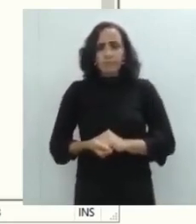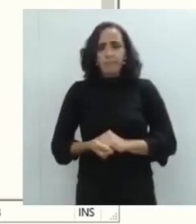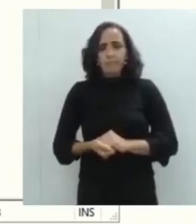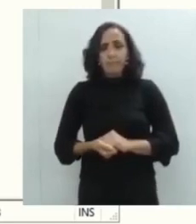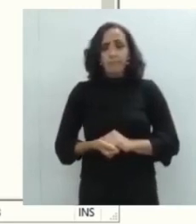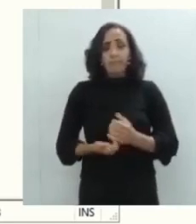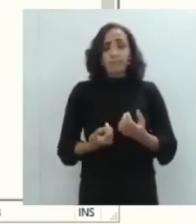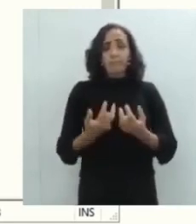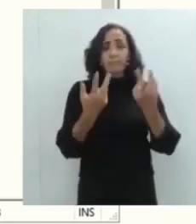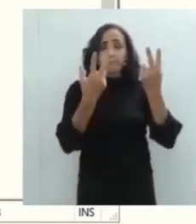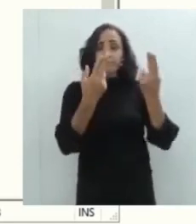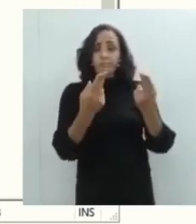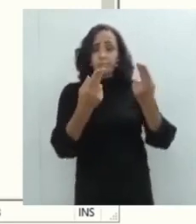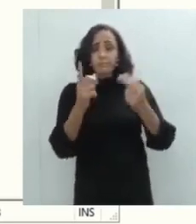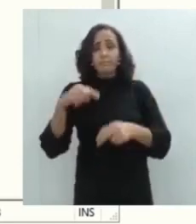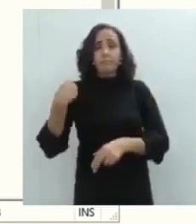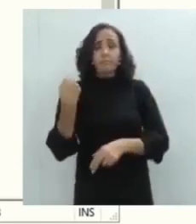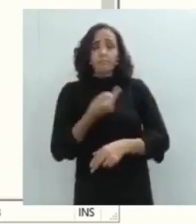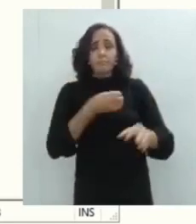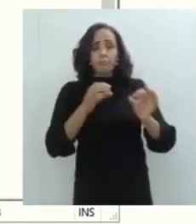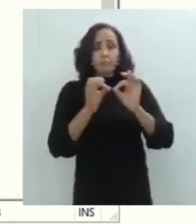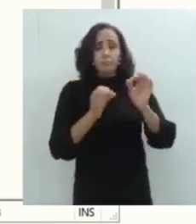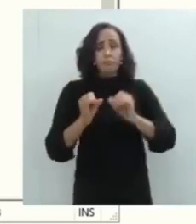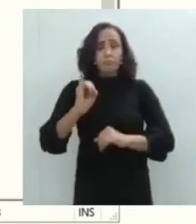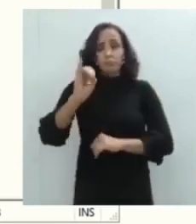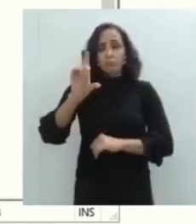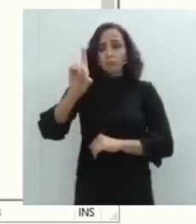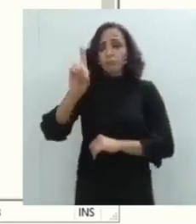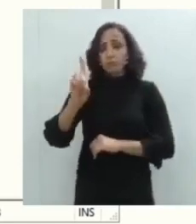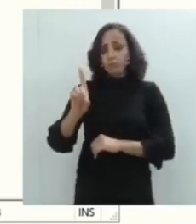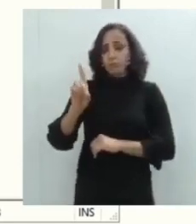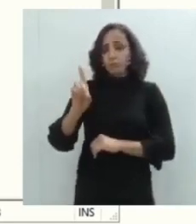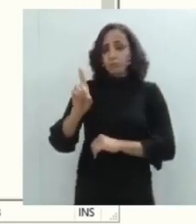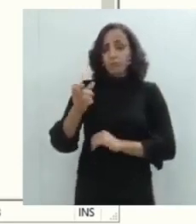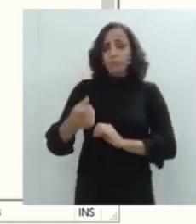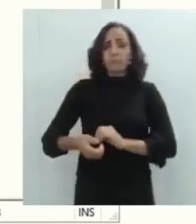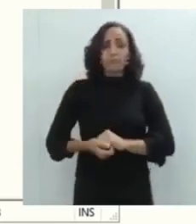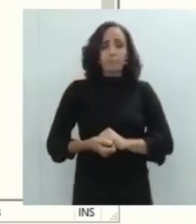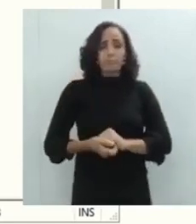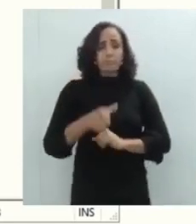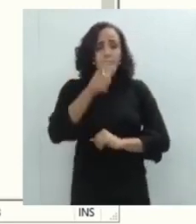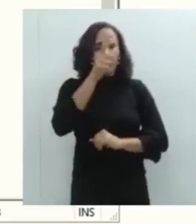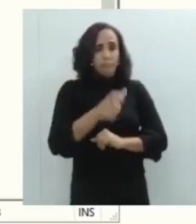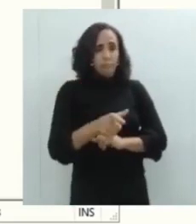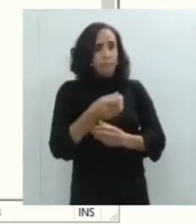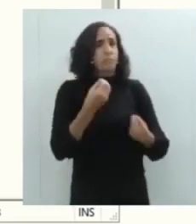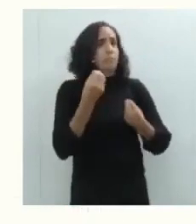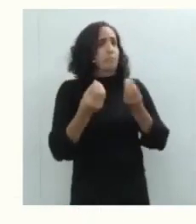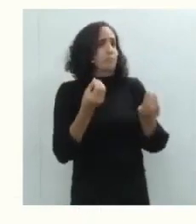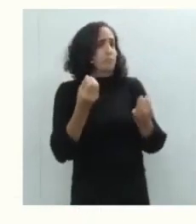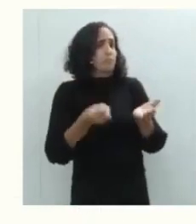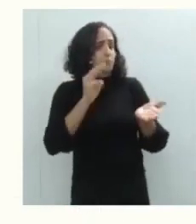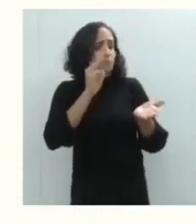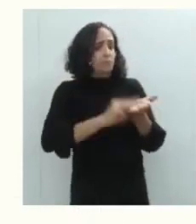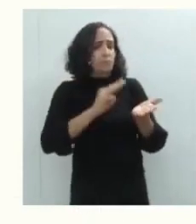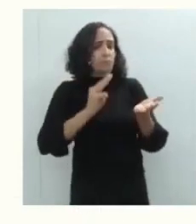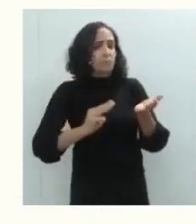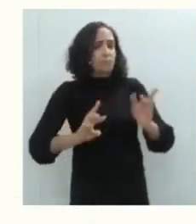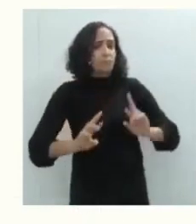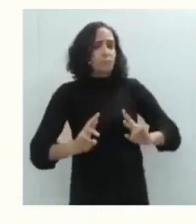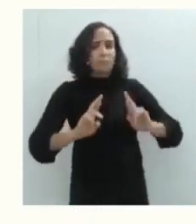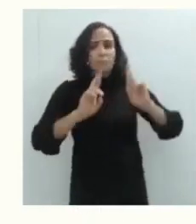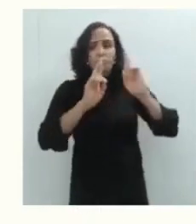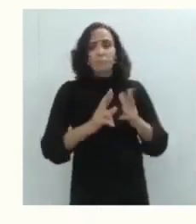Da mesma forma, a gente tem o ID aqui, dessa vez com o método get. Por quê? Porque a gente está usando